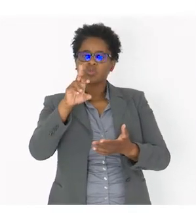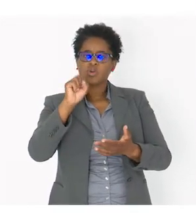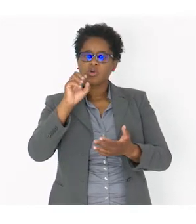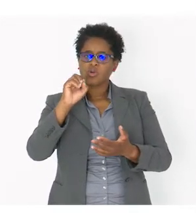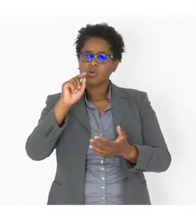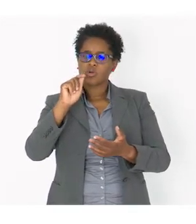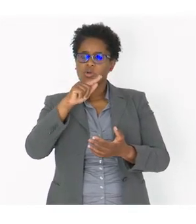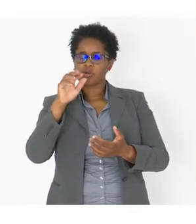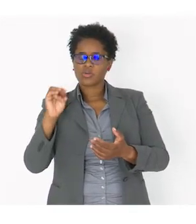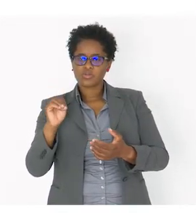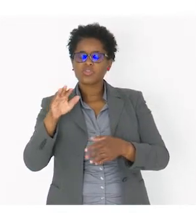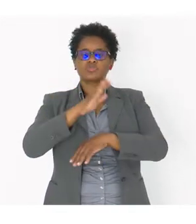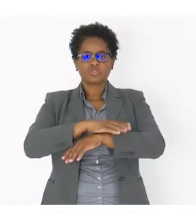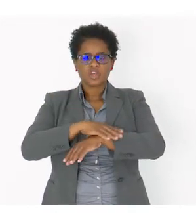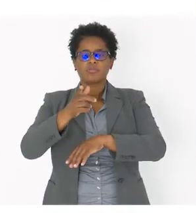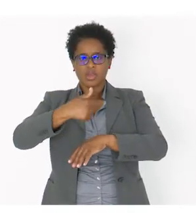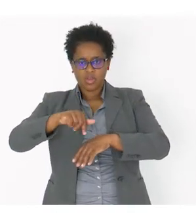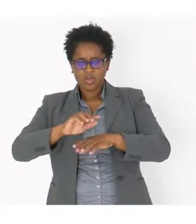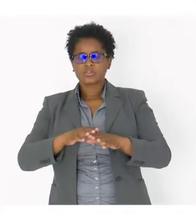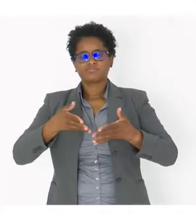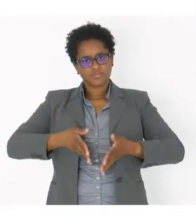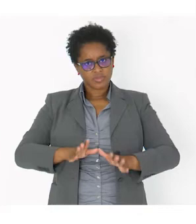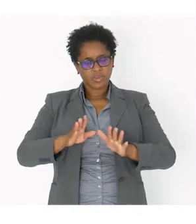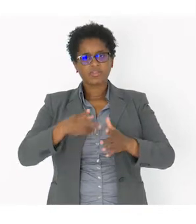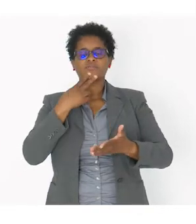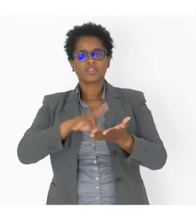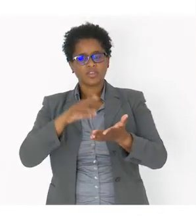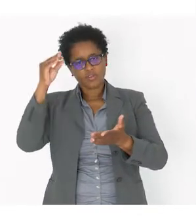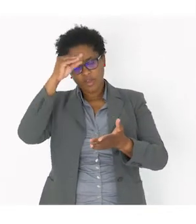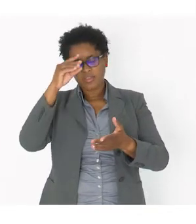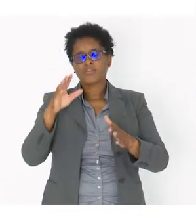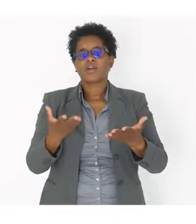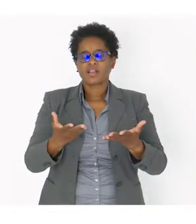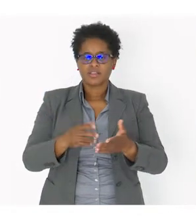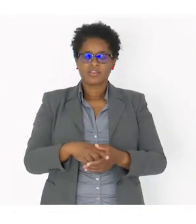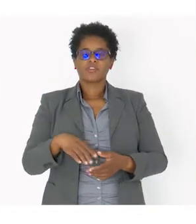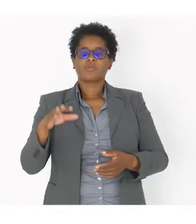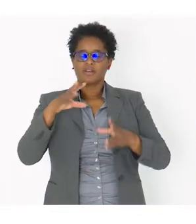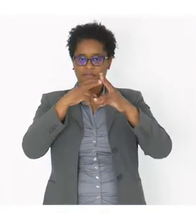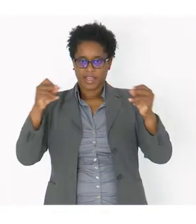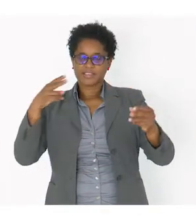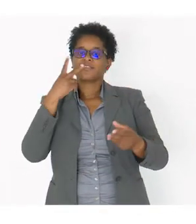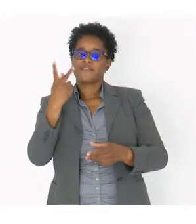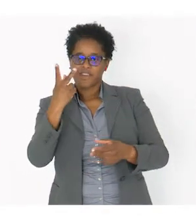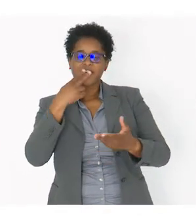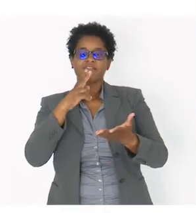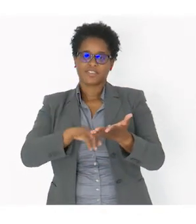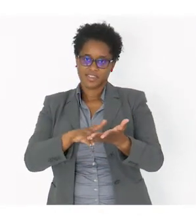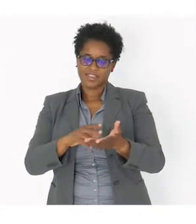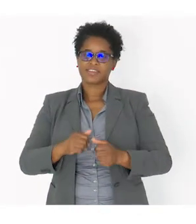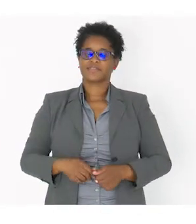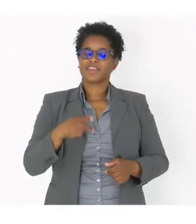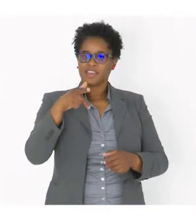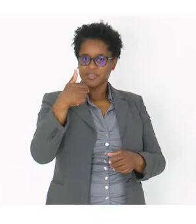pela nossa reprodução. Verdadeira ou falsa? Boa! É uma frase verdadeira.